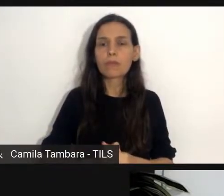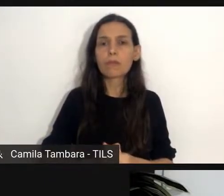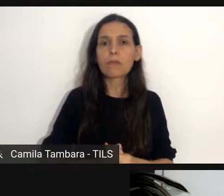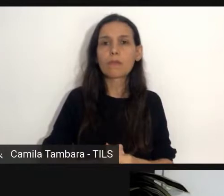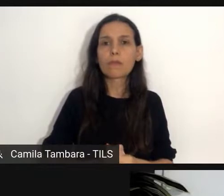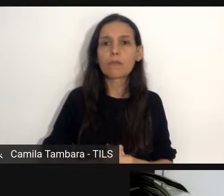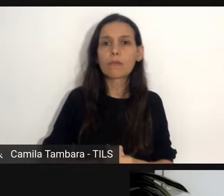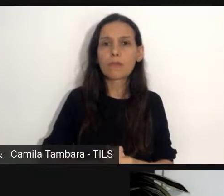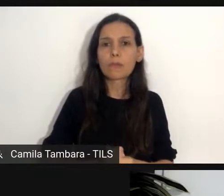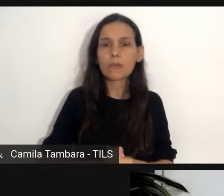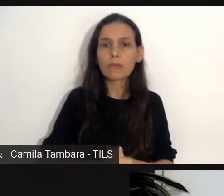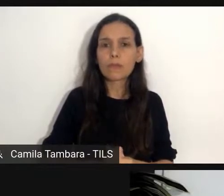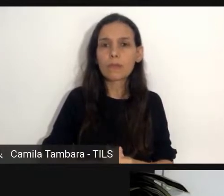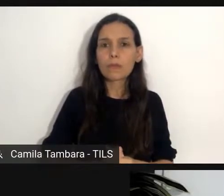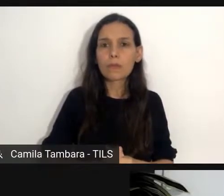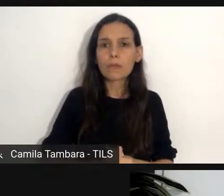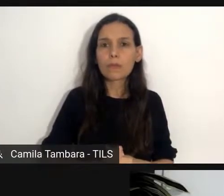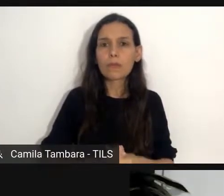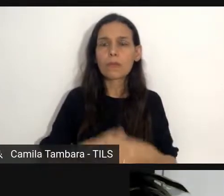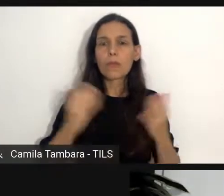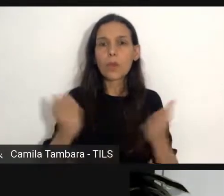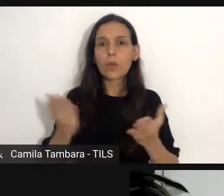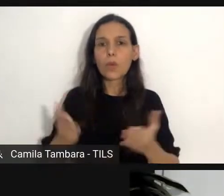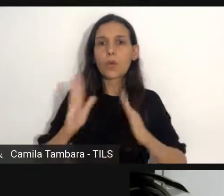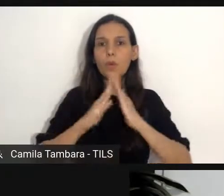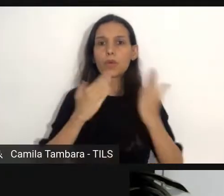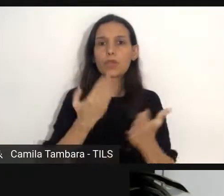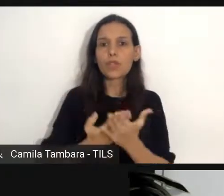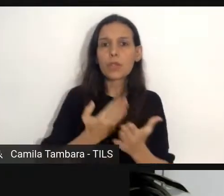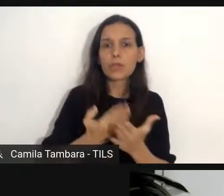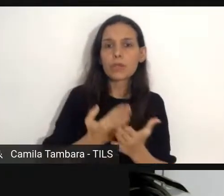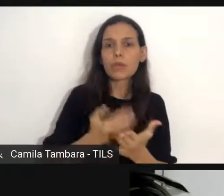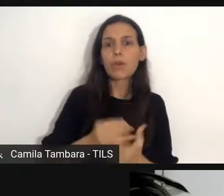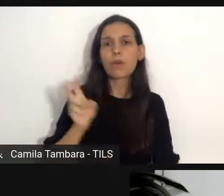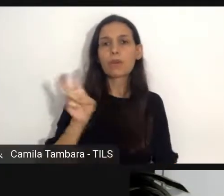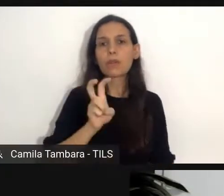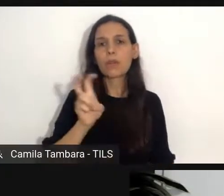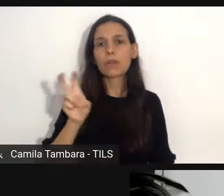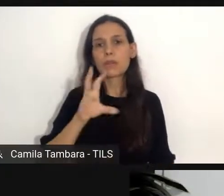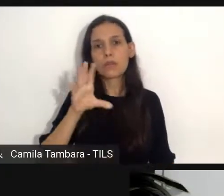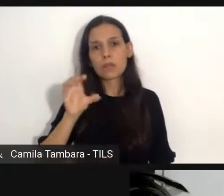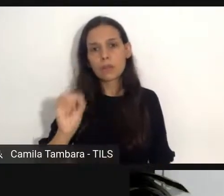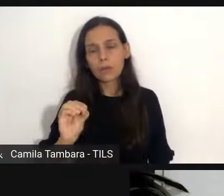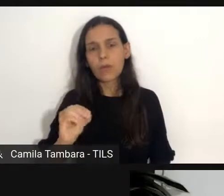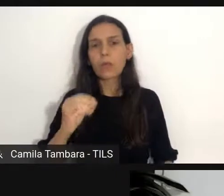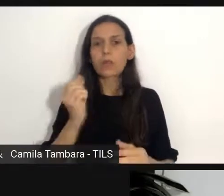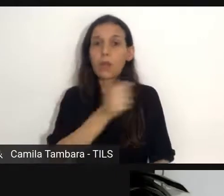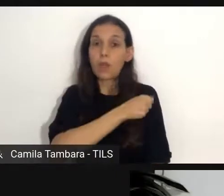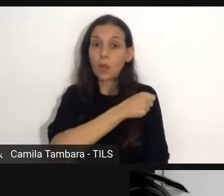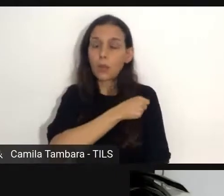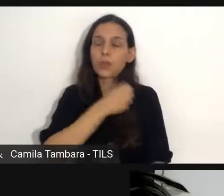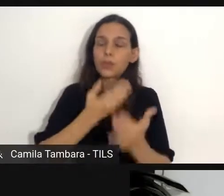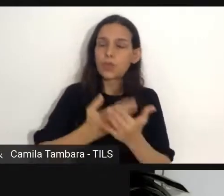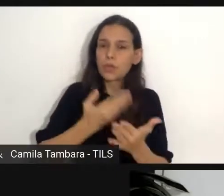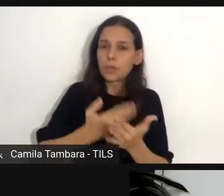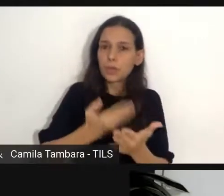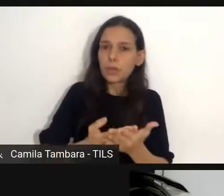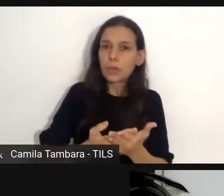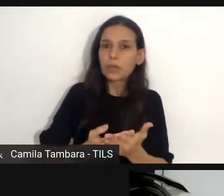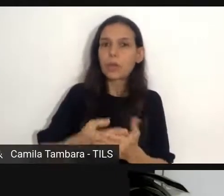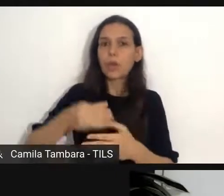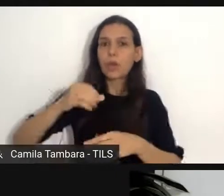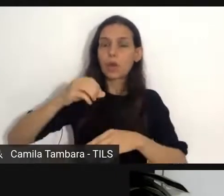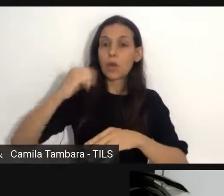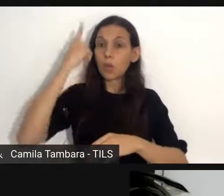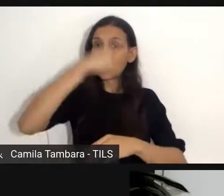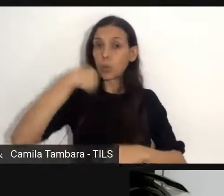bastante. Hoje a nossa escola tem cerca de 550 estudantes no regime integral, estudando 9 horas e 30 por dia, e